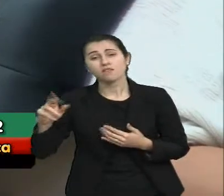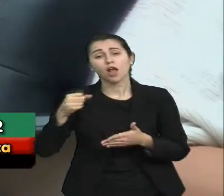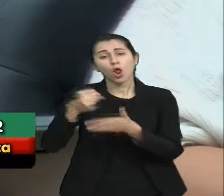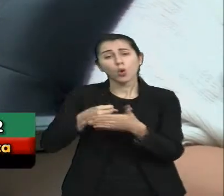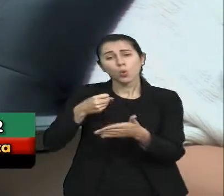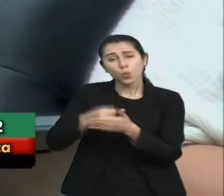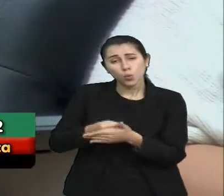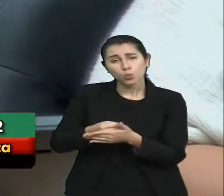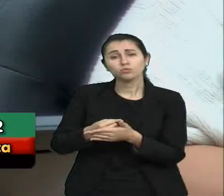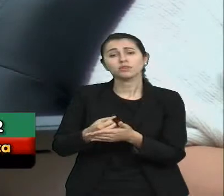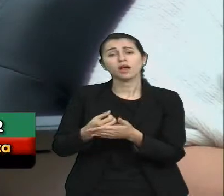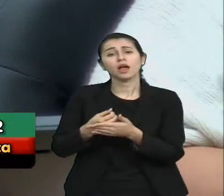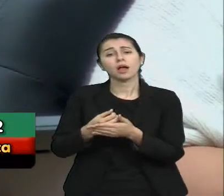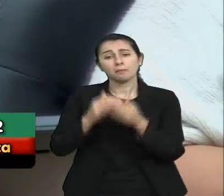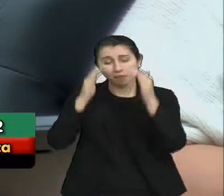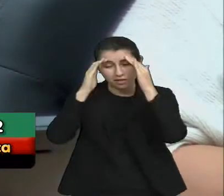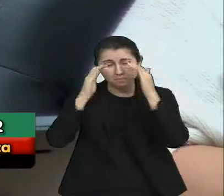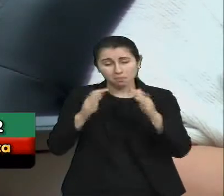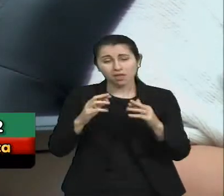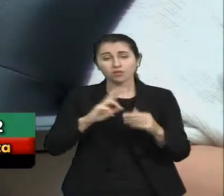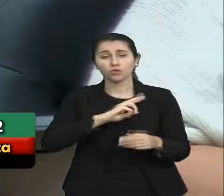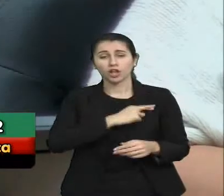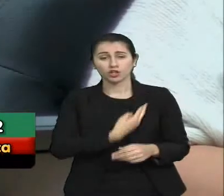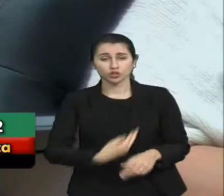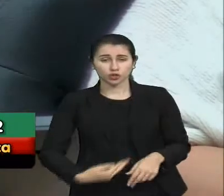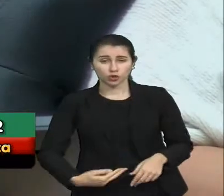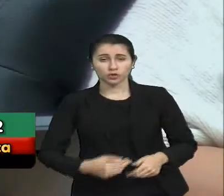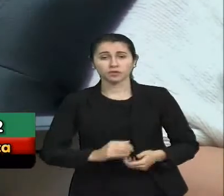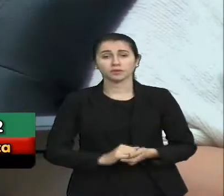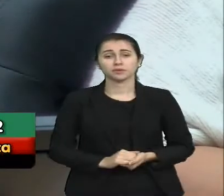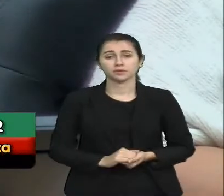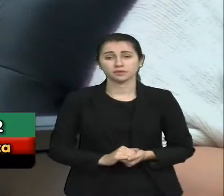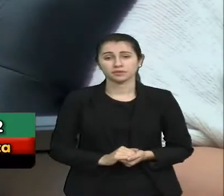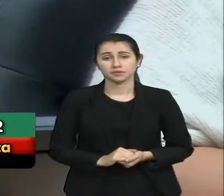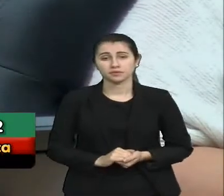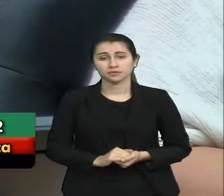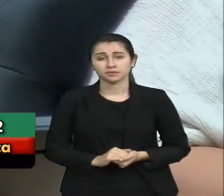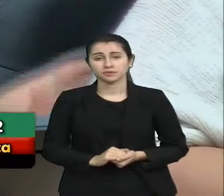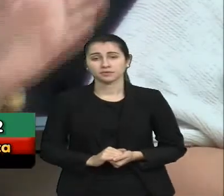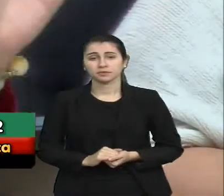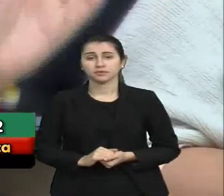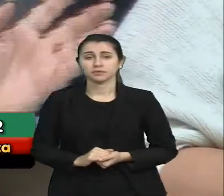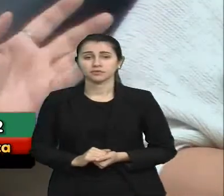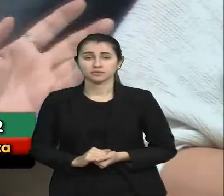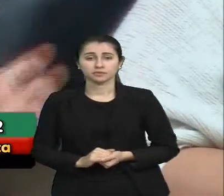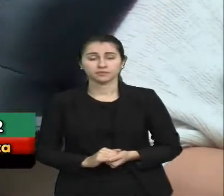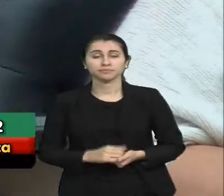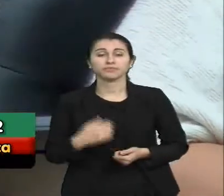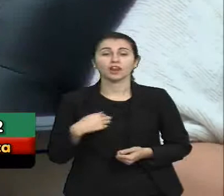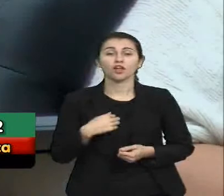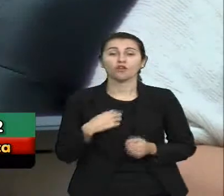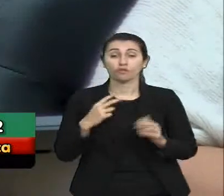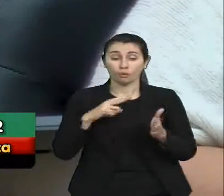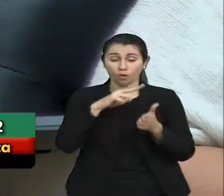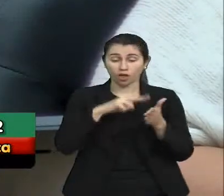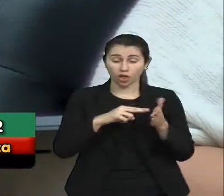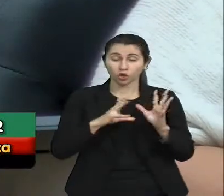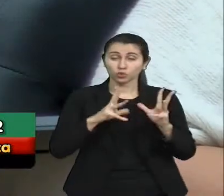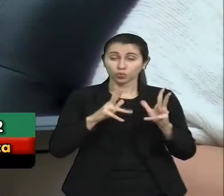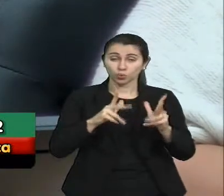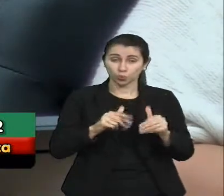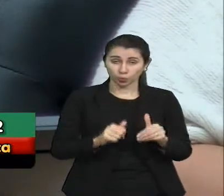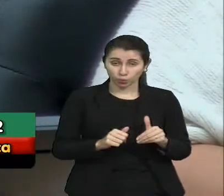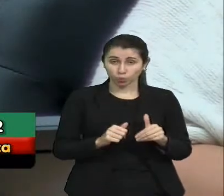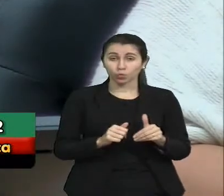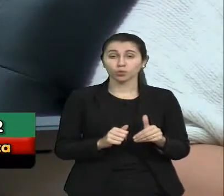continue? Essa foi a pergunta da Amanda. E aí eu vou fazer todas as perguntas, depois eu vou passar a fala para